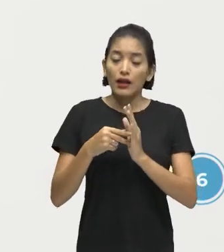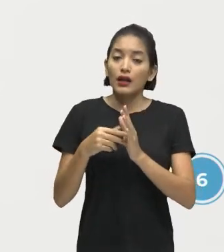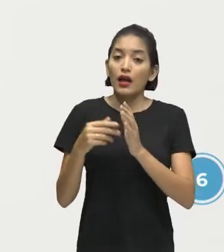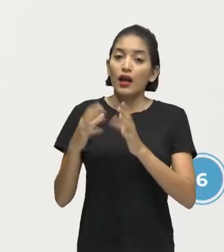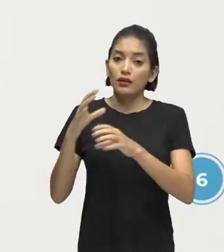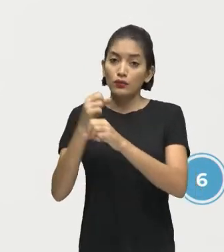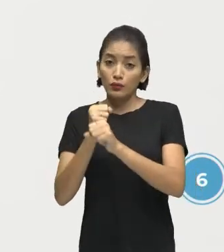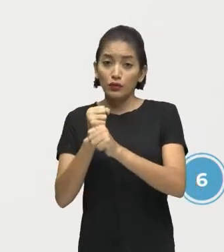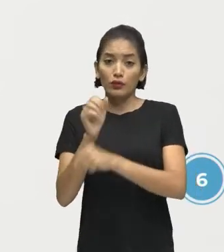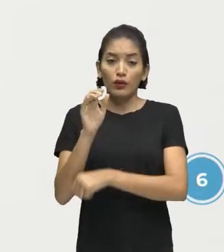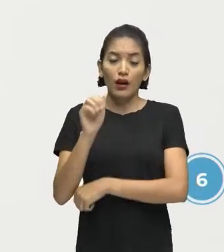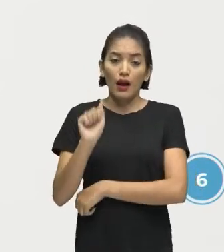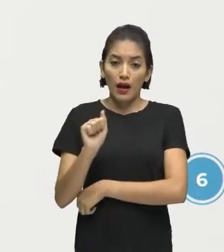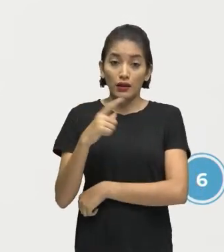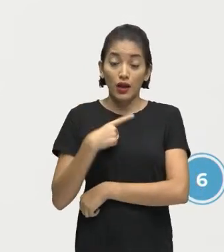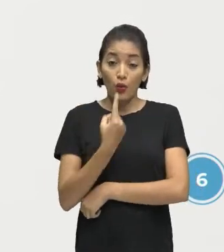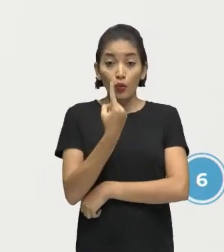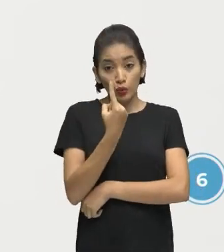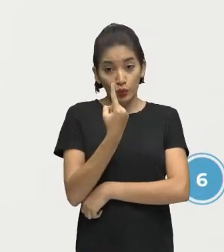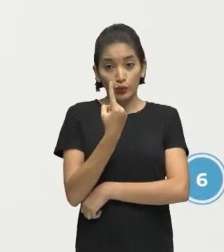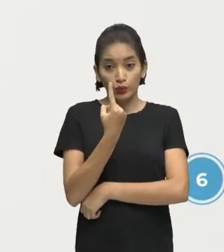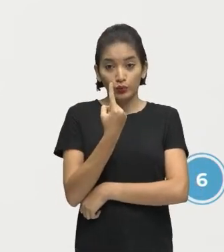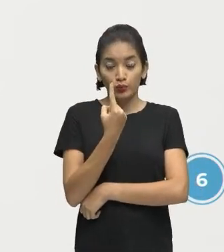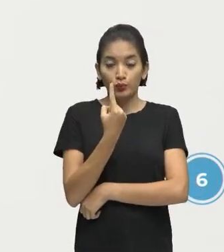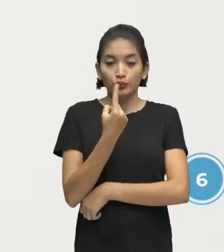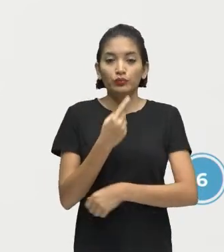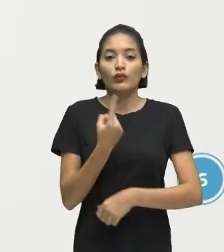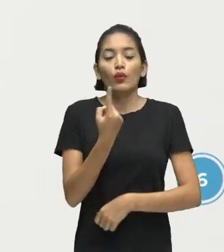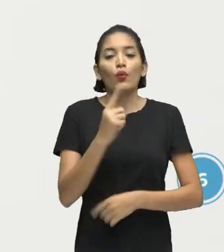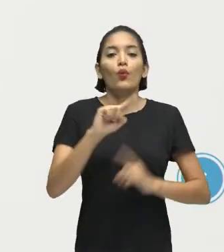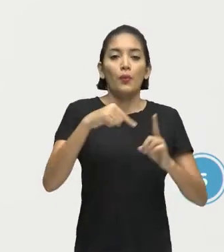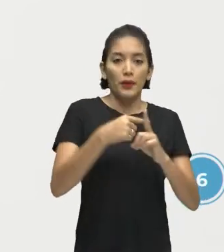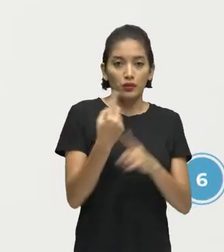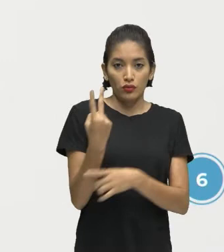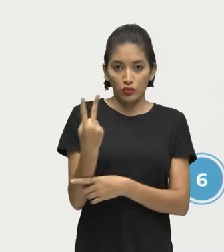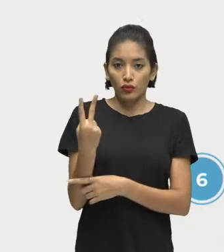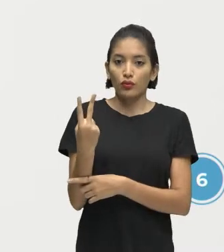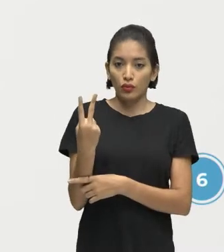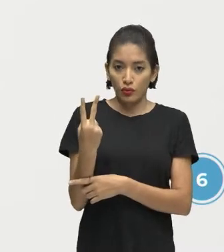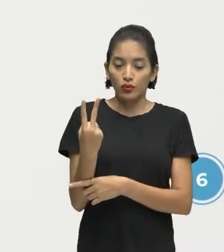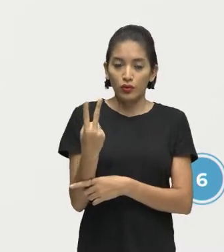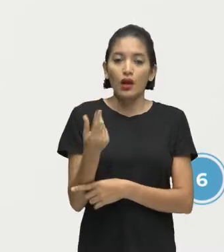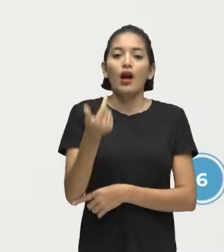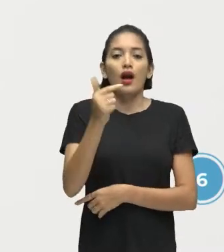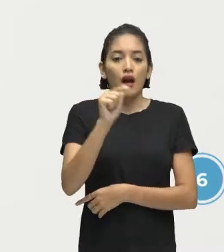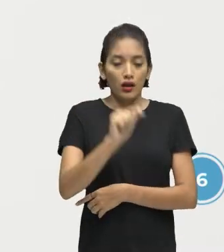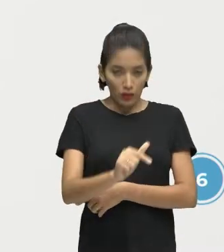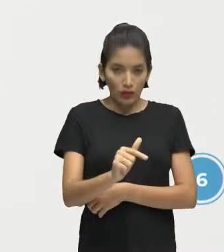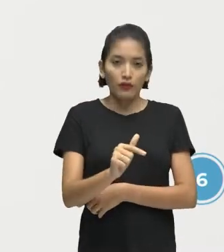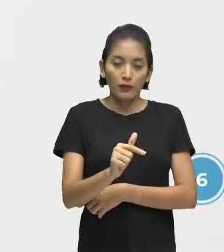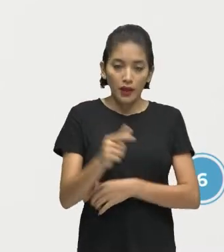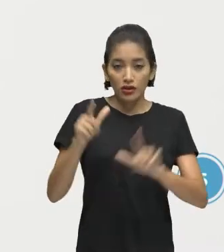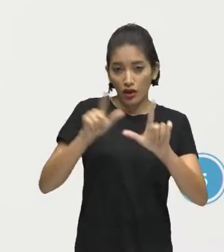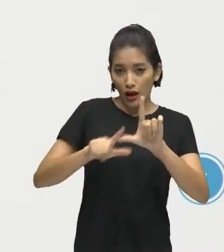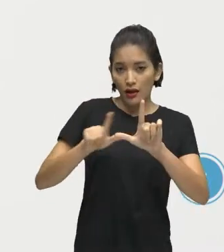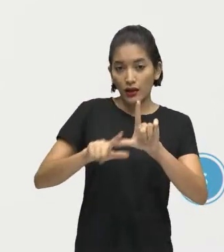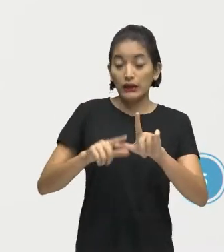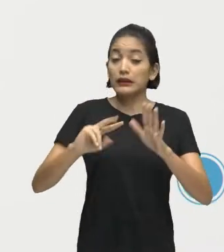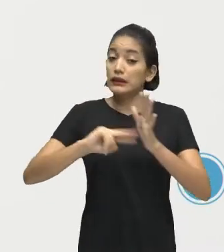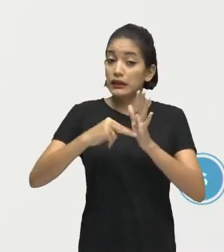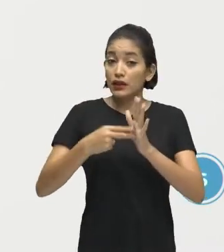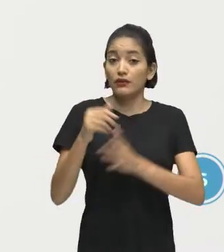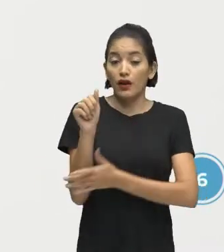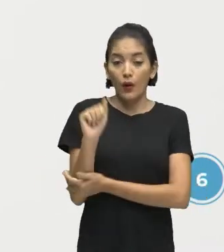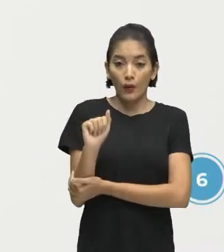frente do A tem um 1. 1 mais 1 é 2 e a gente repete a letra, que nesse caso é o